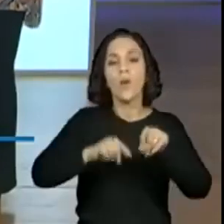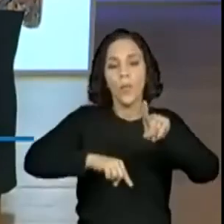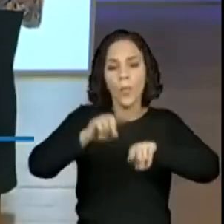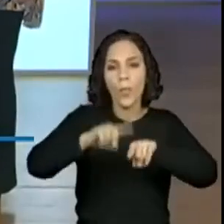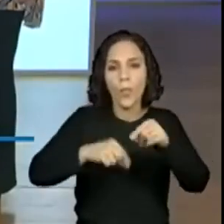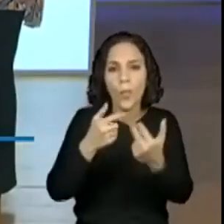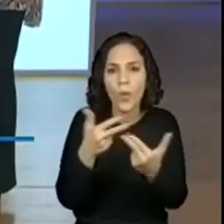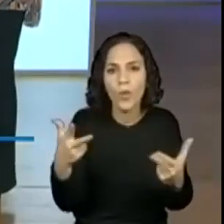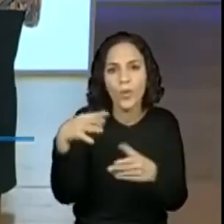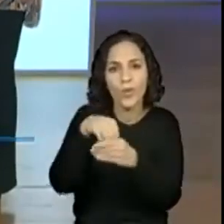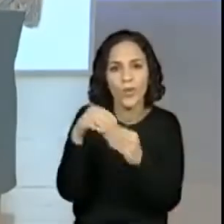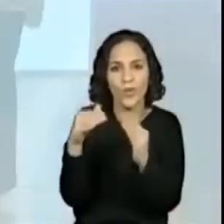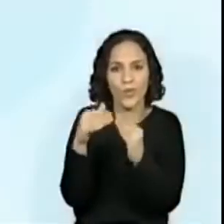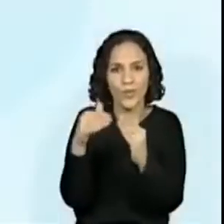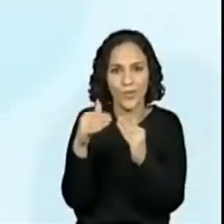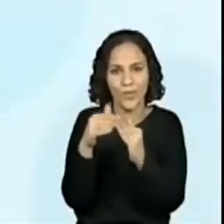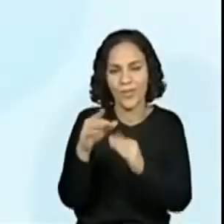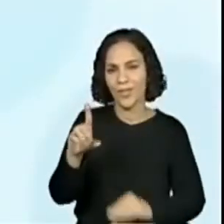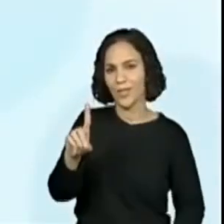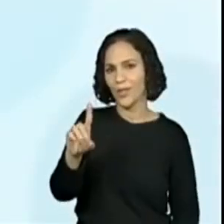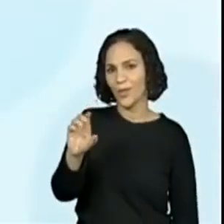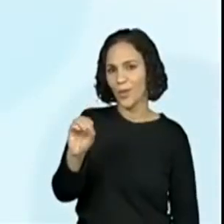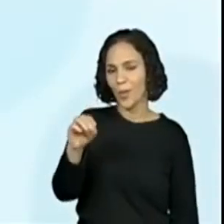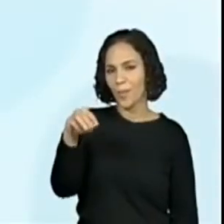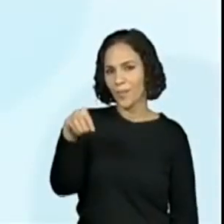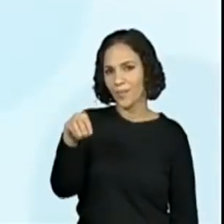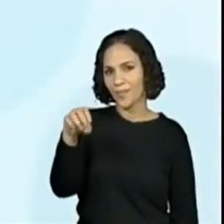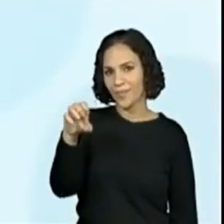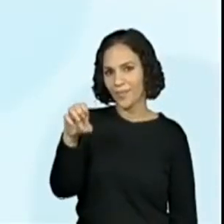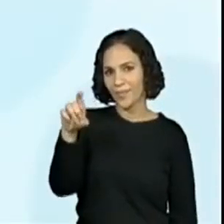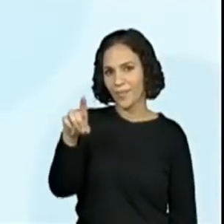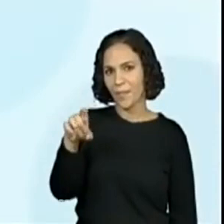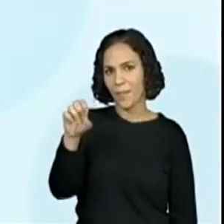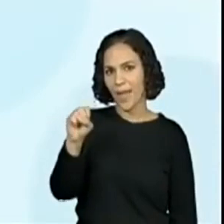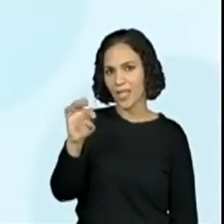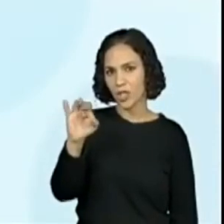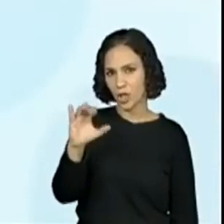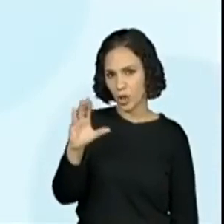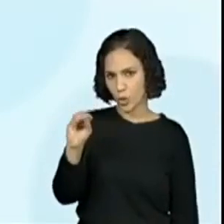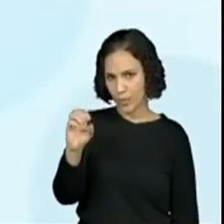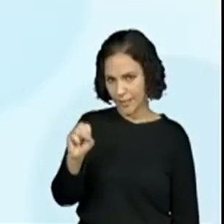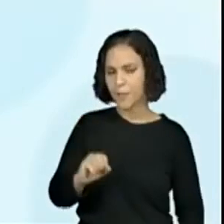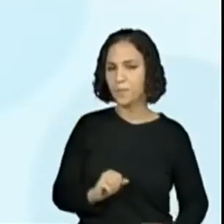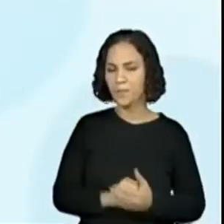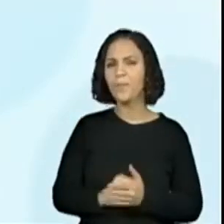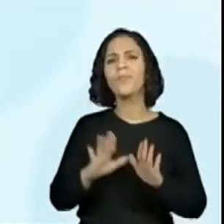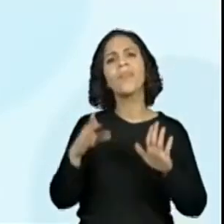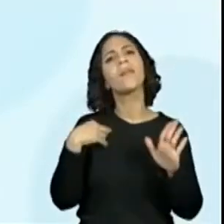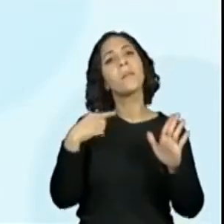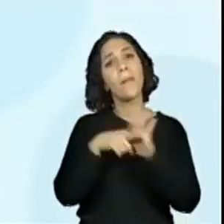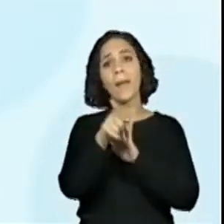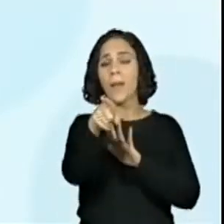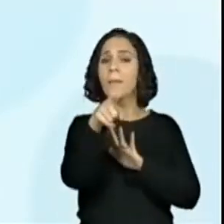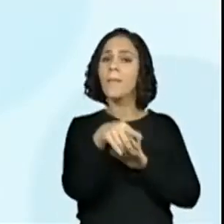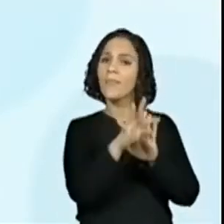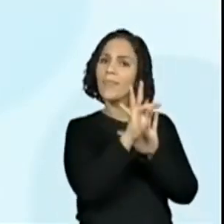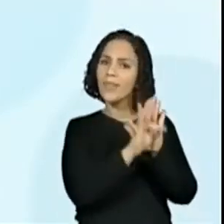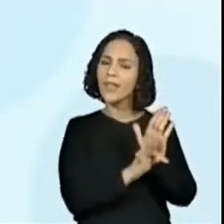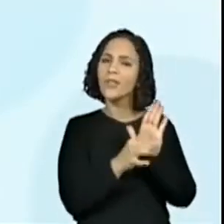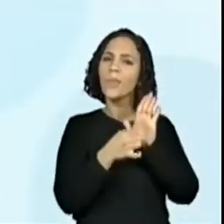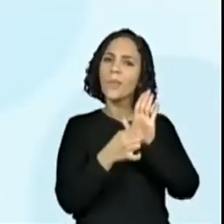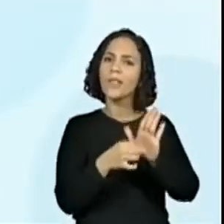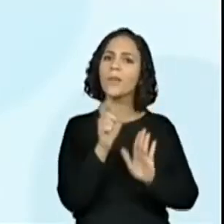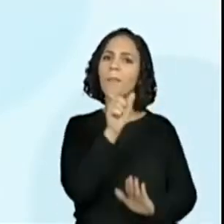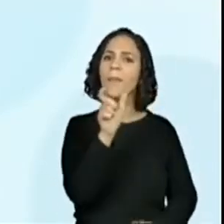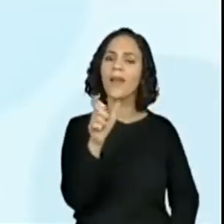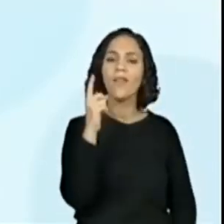mesmo que mais o texto contém algumas letras maiúsculas se ou o que elas significam o que comunicam